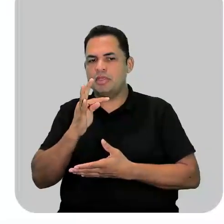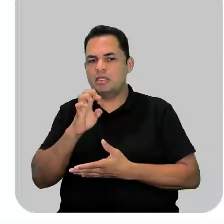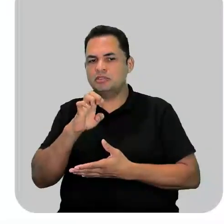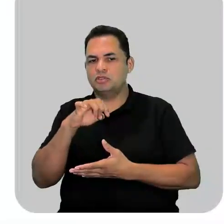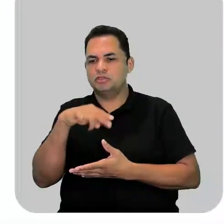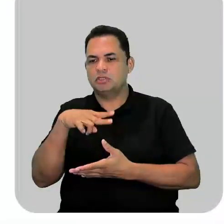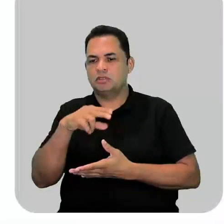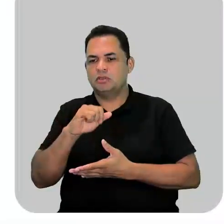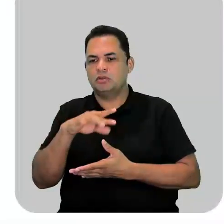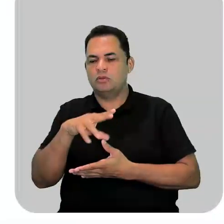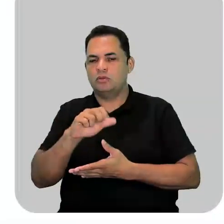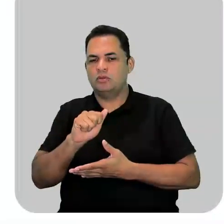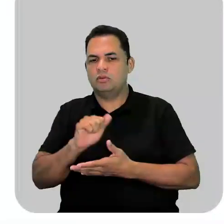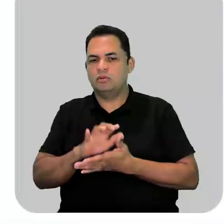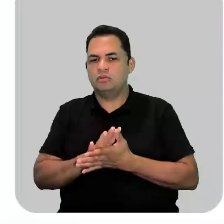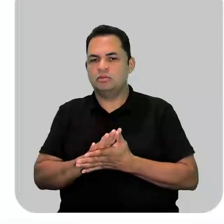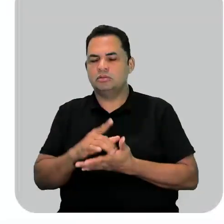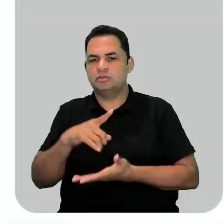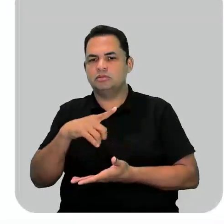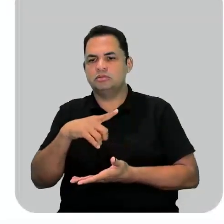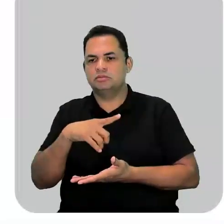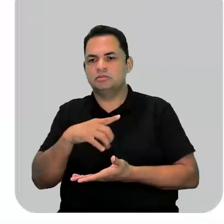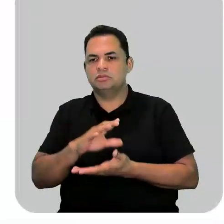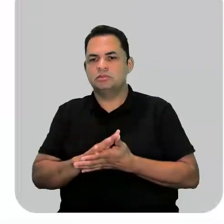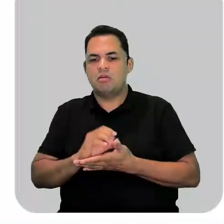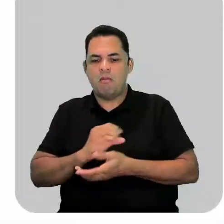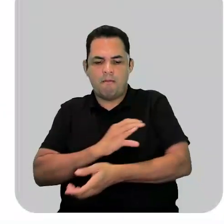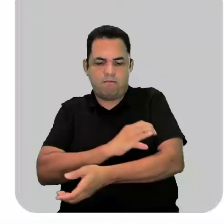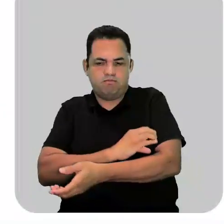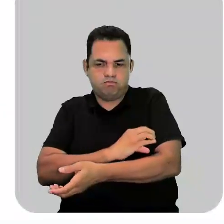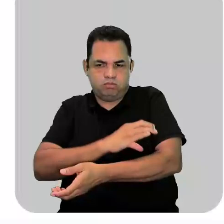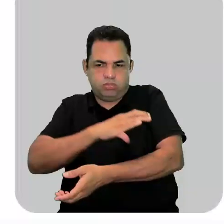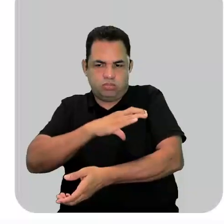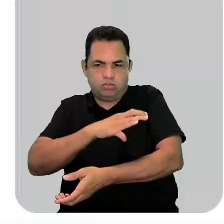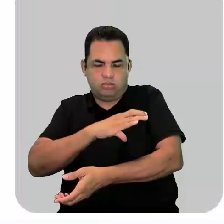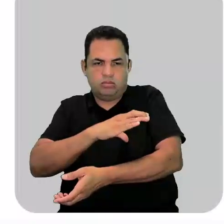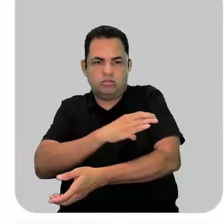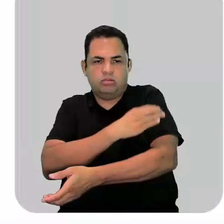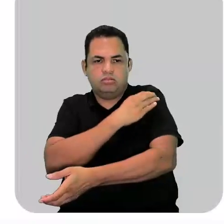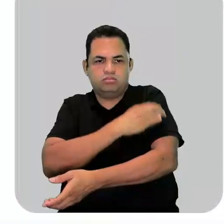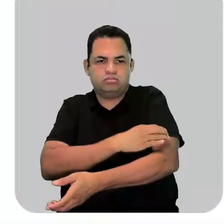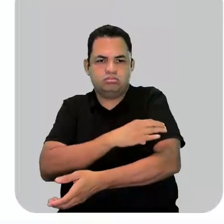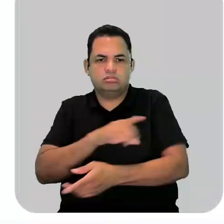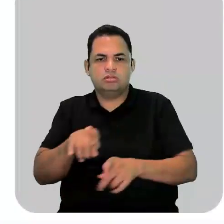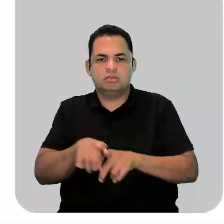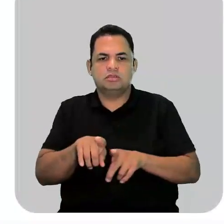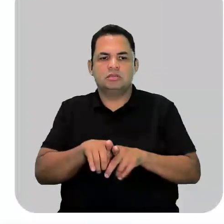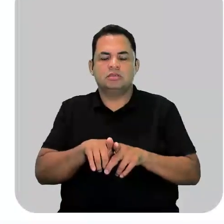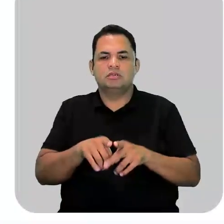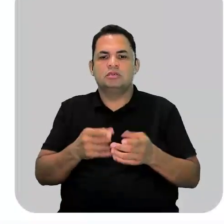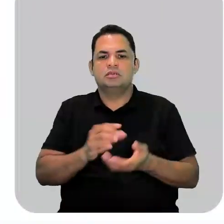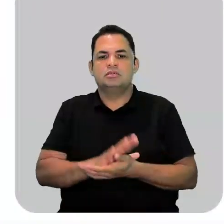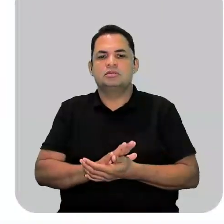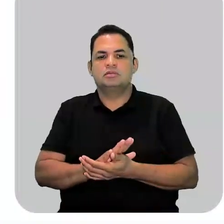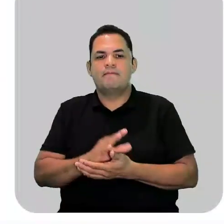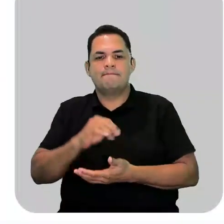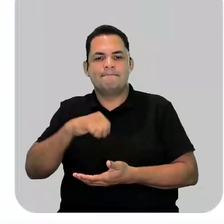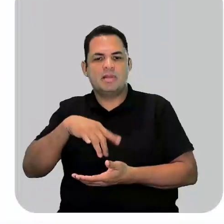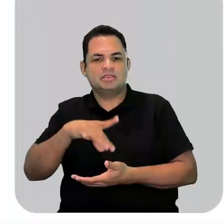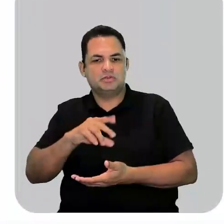tem efeito anabólico, ou seja, aumento da massa muscular, e andrógeno, efeitos